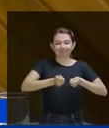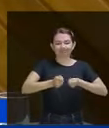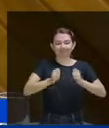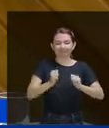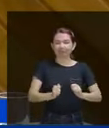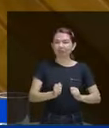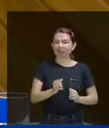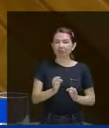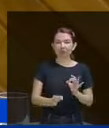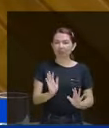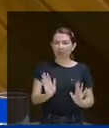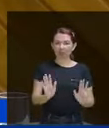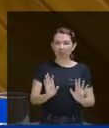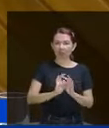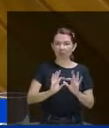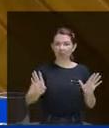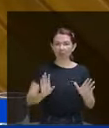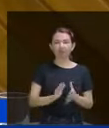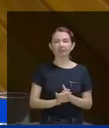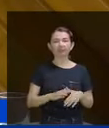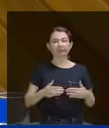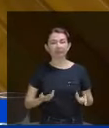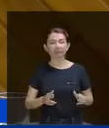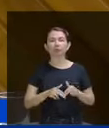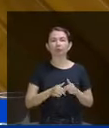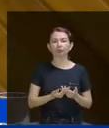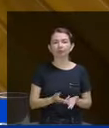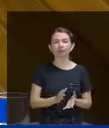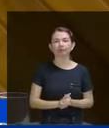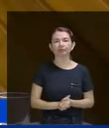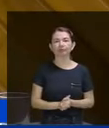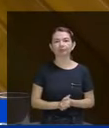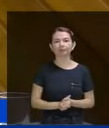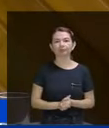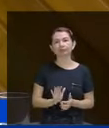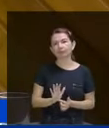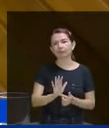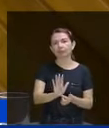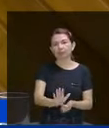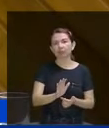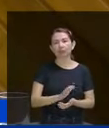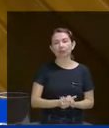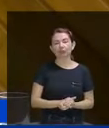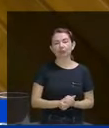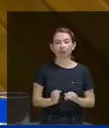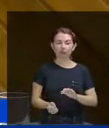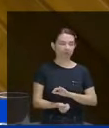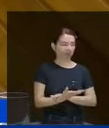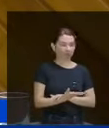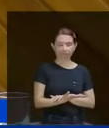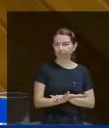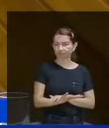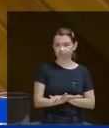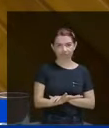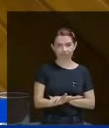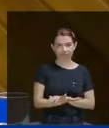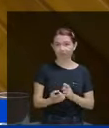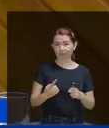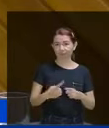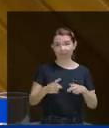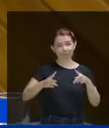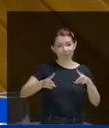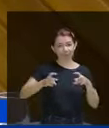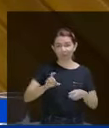Na espécie, a moldura fática extraída do aresto, a cor, não demonstra o cometimento de ilícito eleitoral, pois se